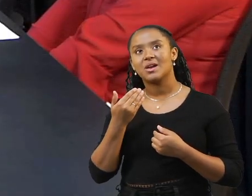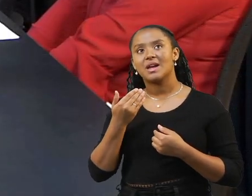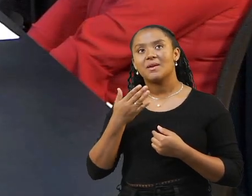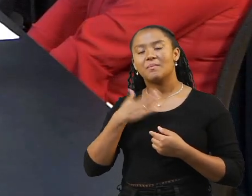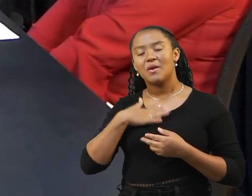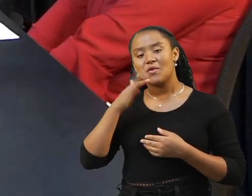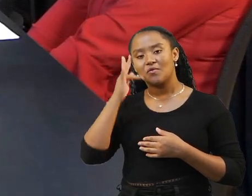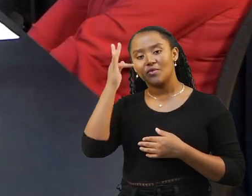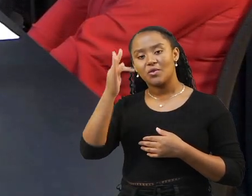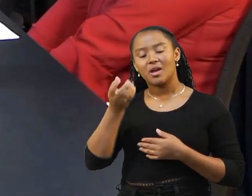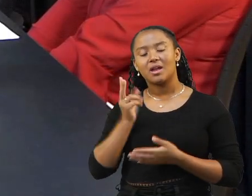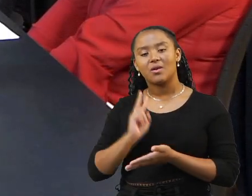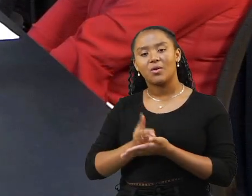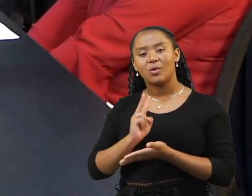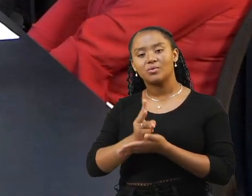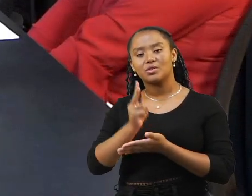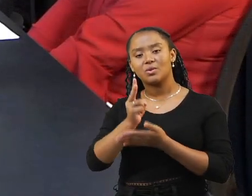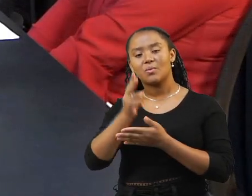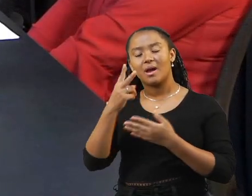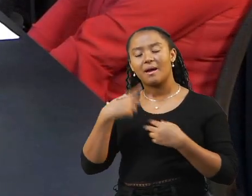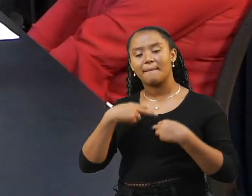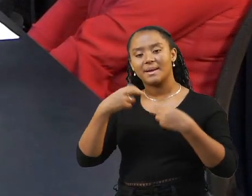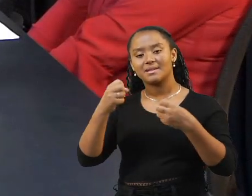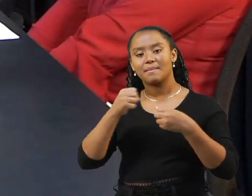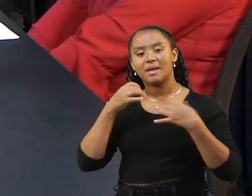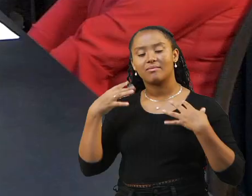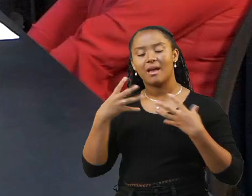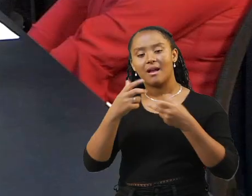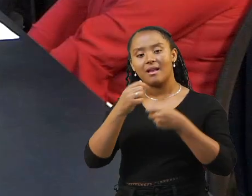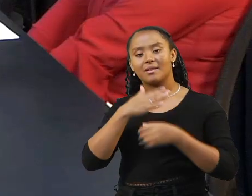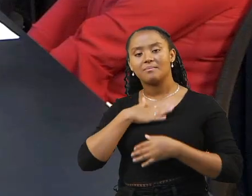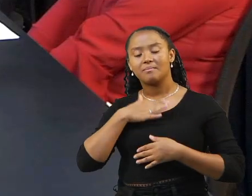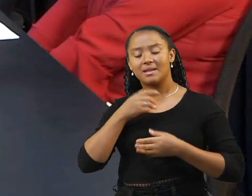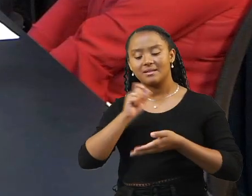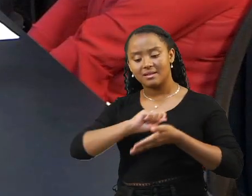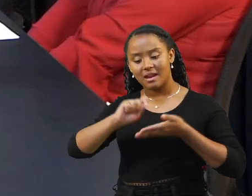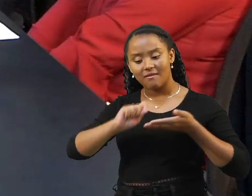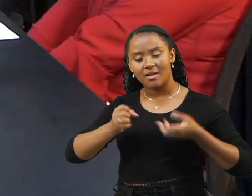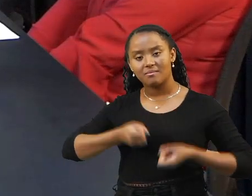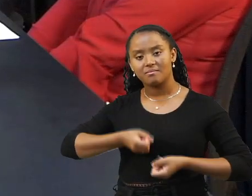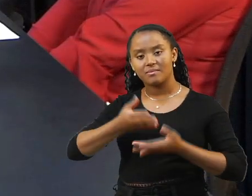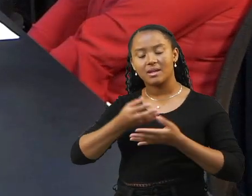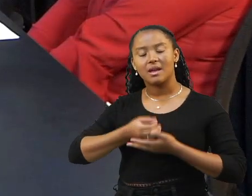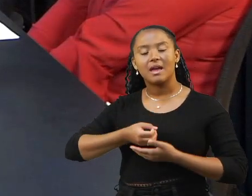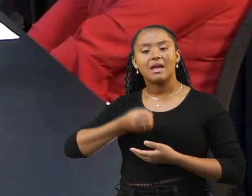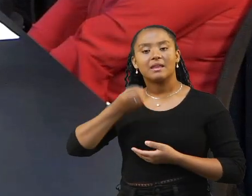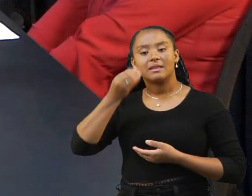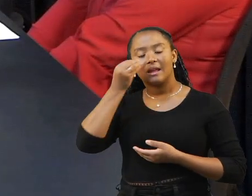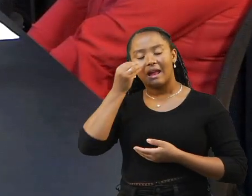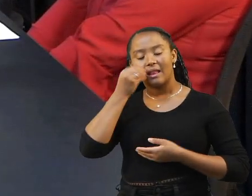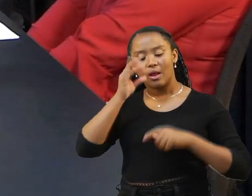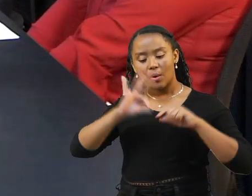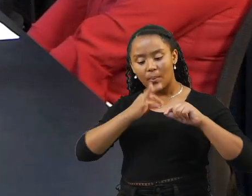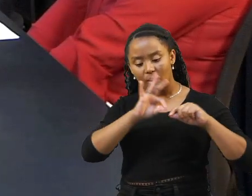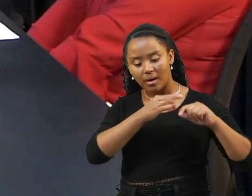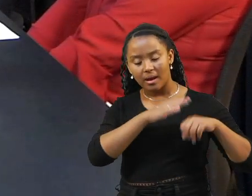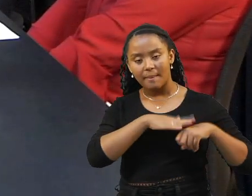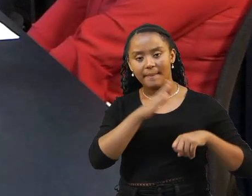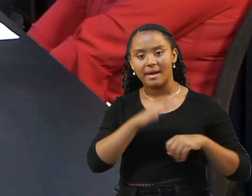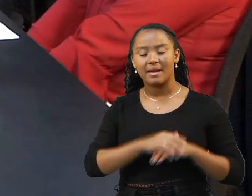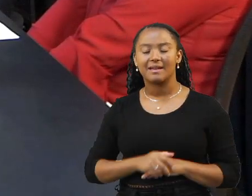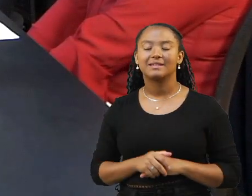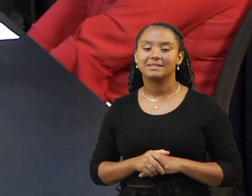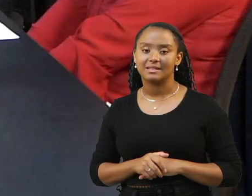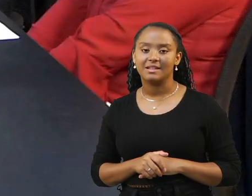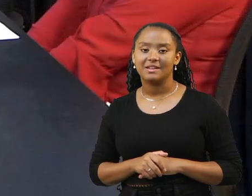meu futuro, eu quero continuar descobrindo mais talentos em mim, escrevendo mais poesias, tentando bordar